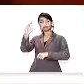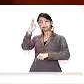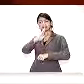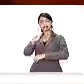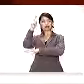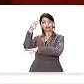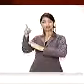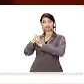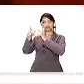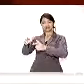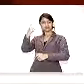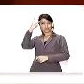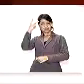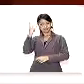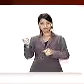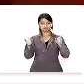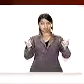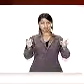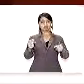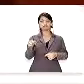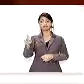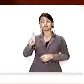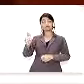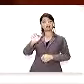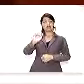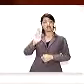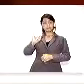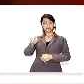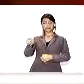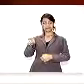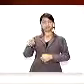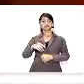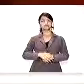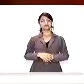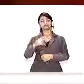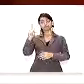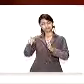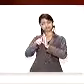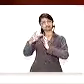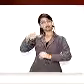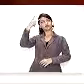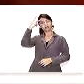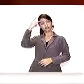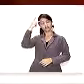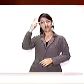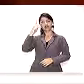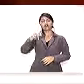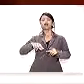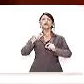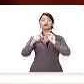hotéis do Estado de São Paulo abi eh São Paulo tendo por objeto a